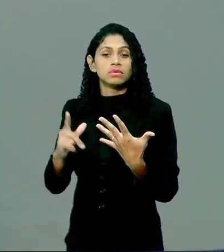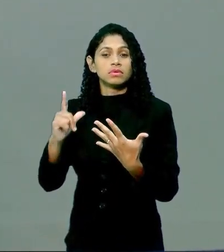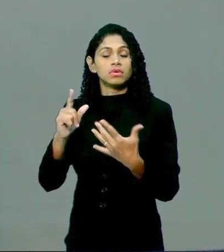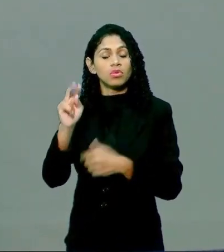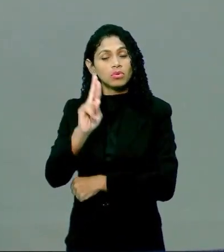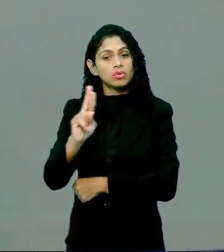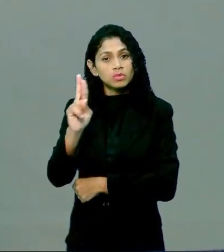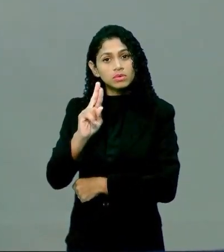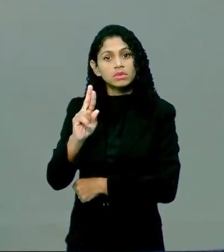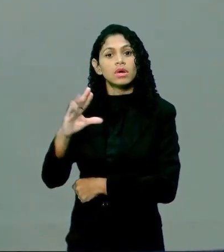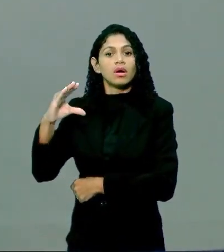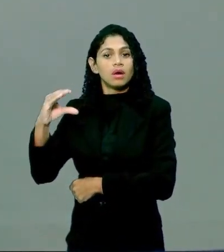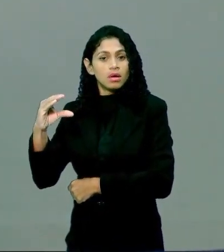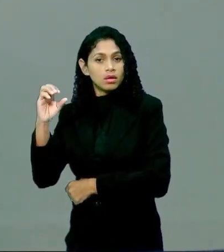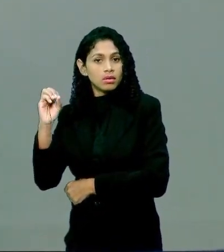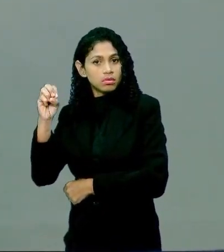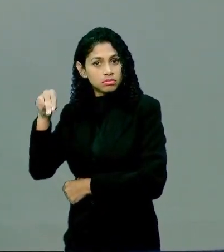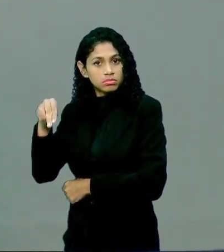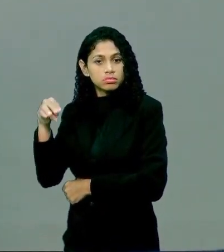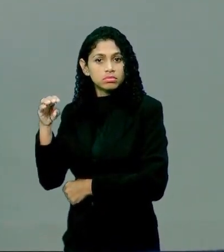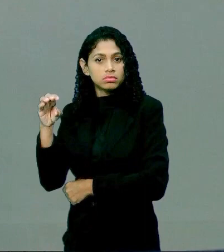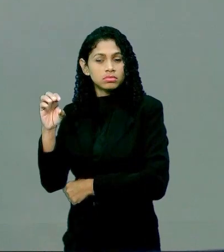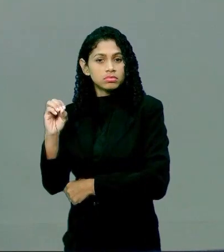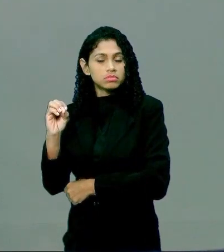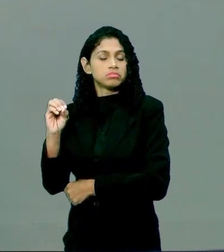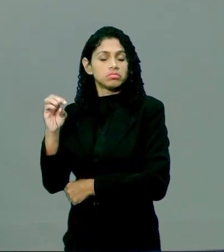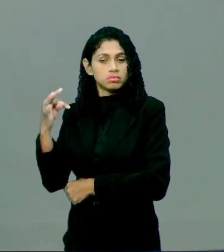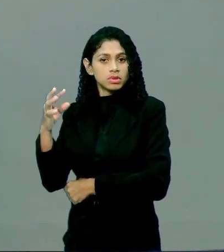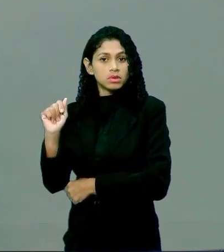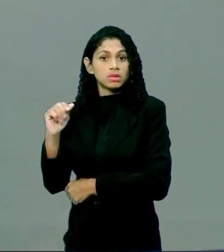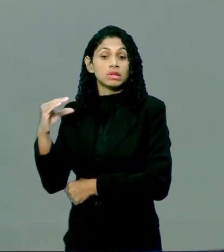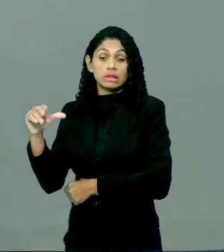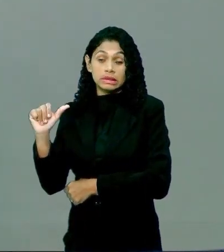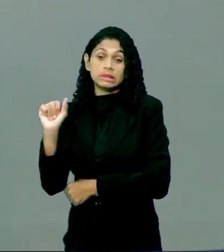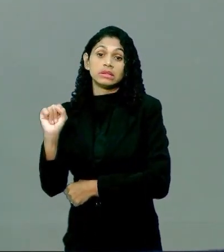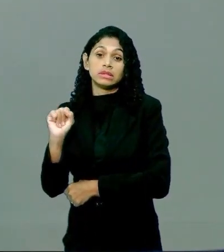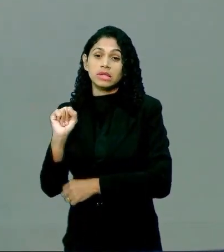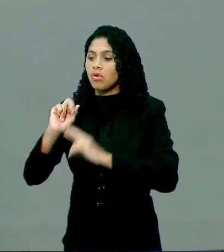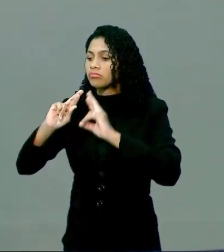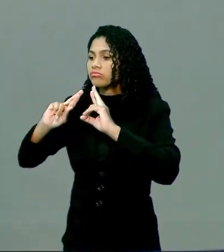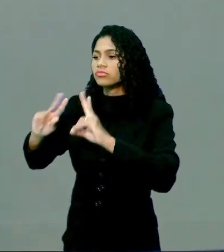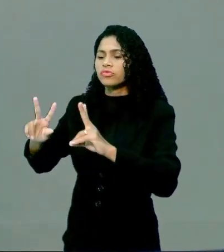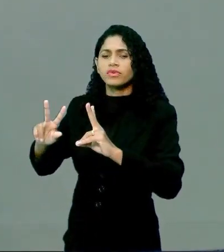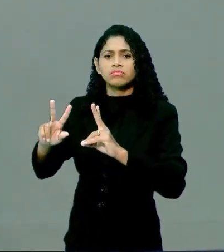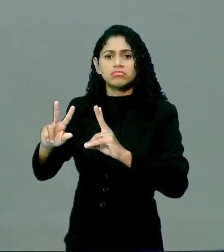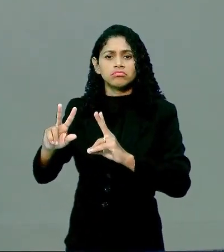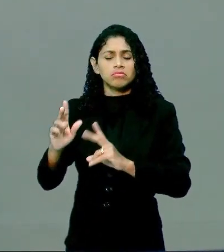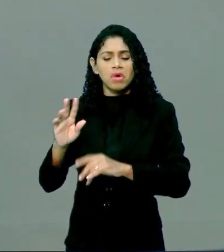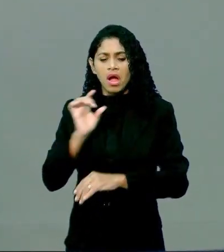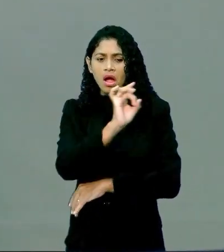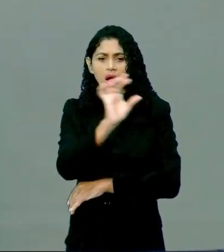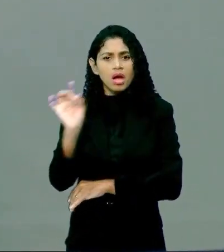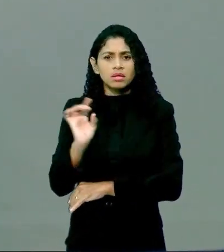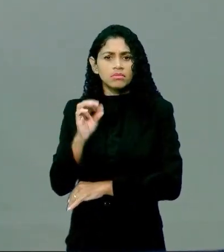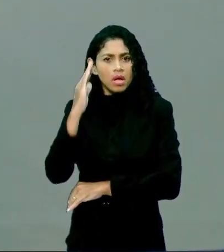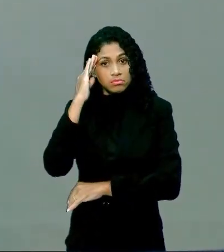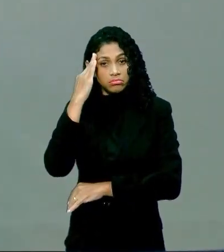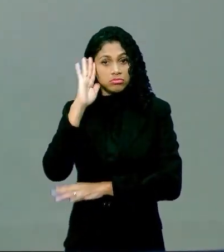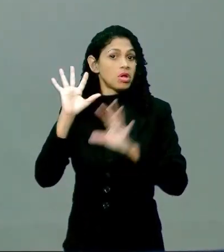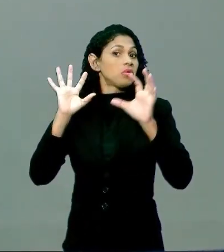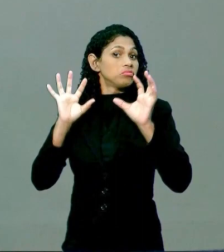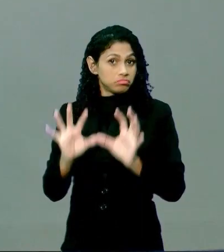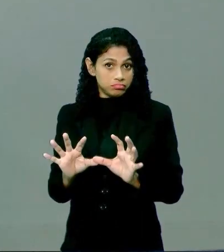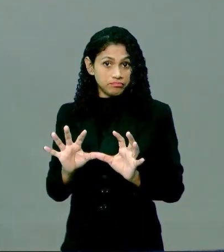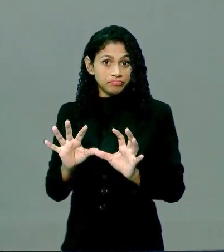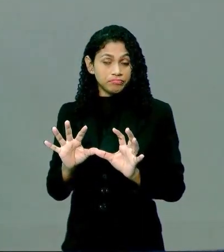Então, vai ficar de forma muito subjetiva, cada um vai interpretar de uma forma, alguns vão entender de cara, outros não, tá? Então, é muito comum que a